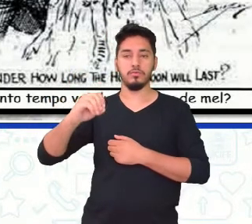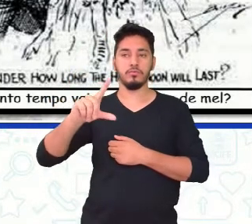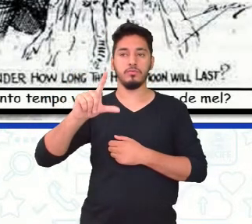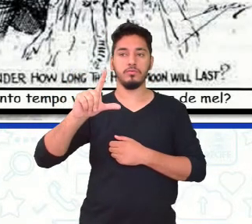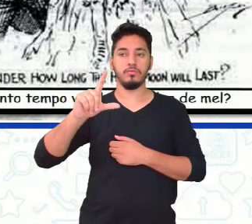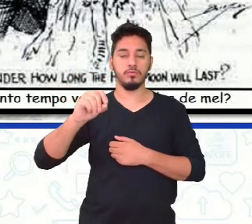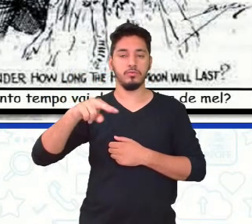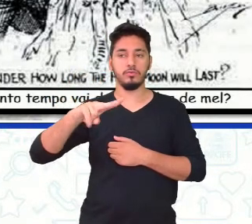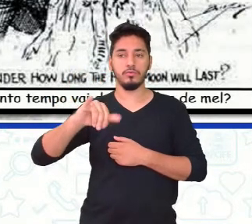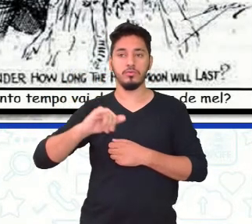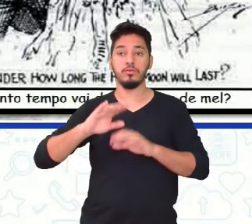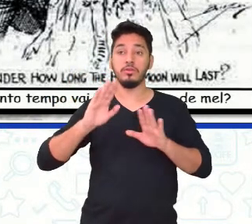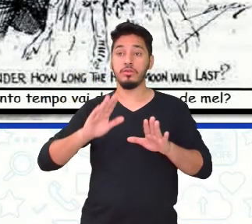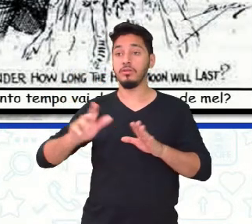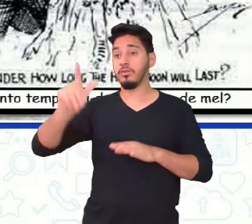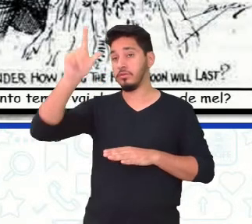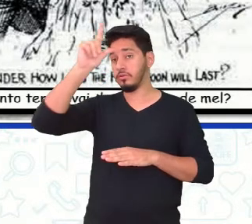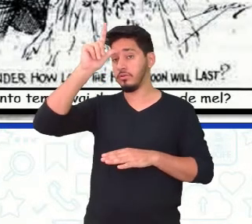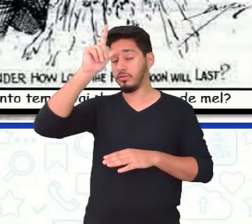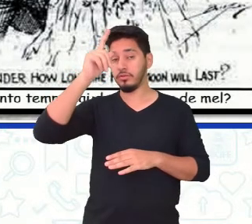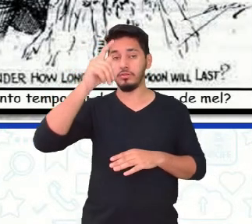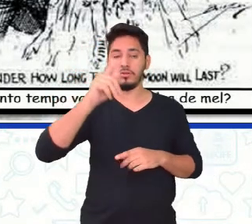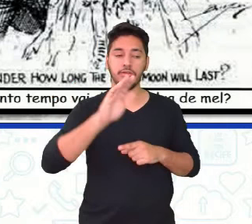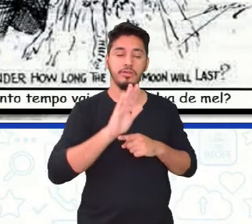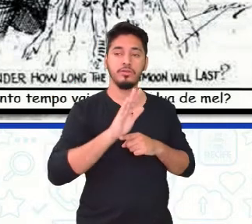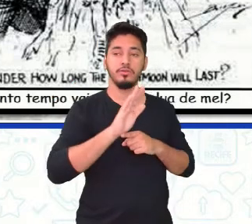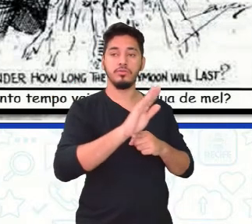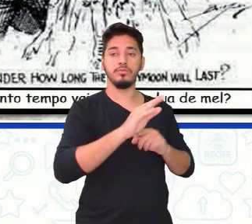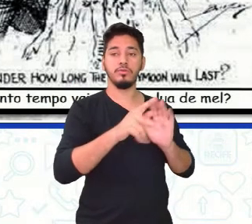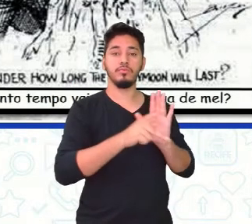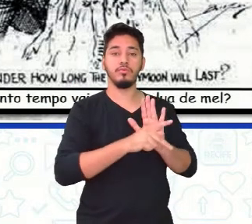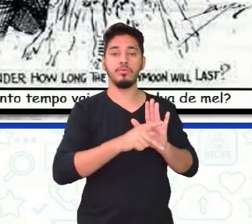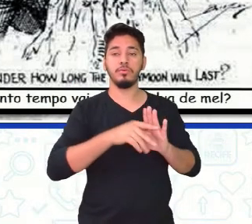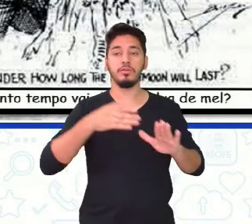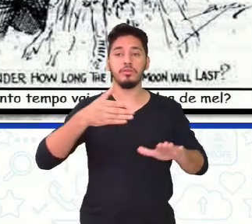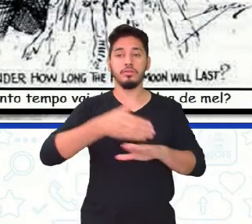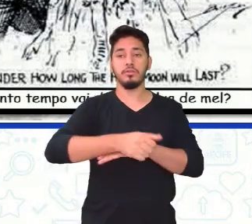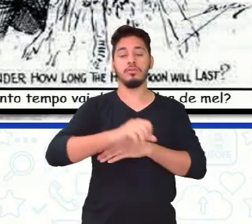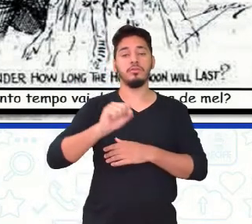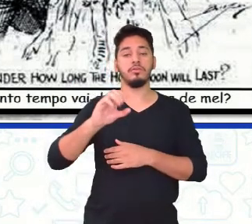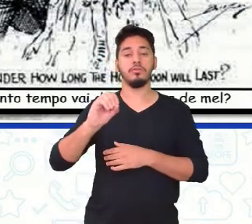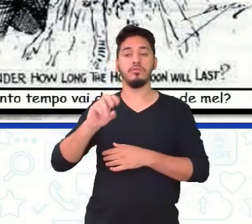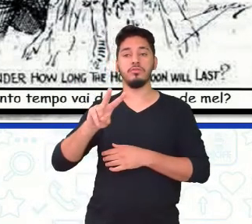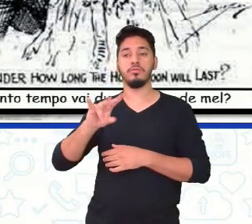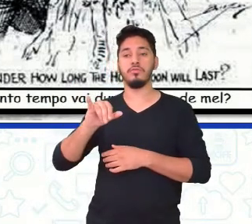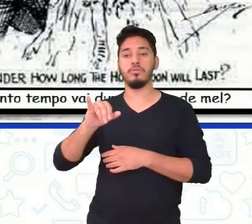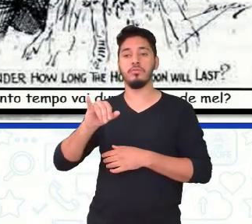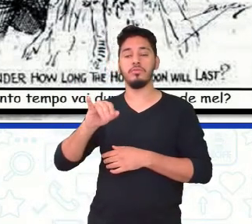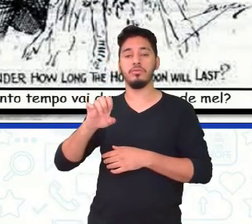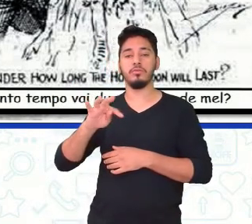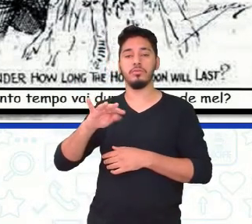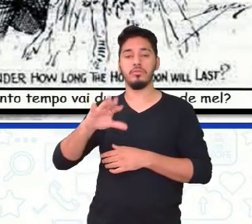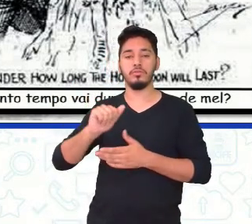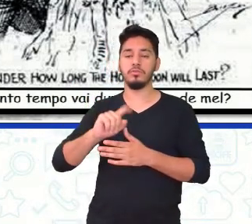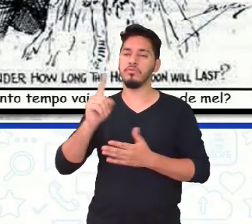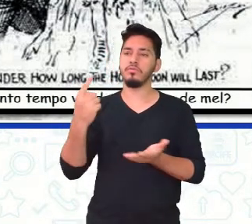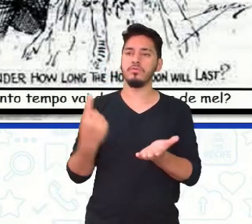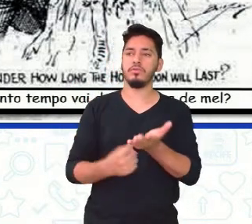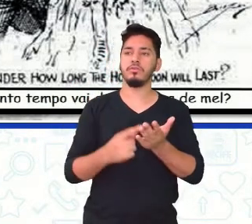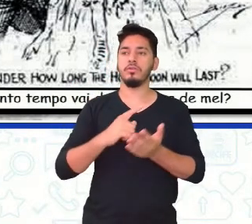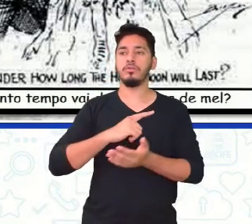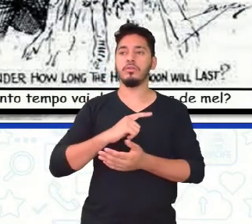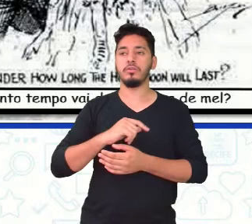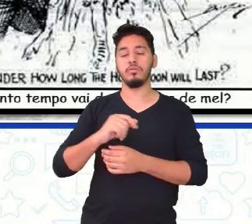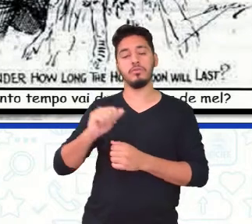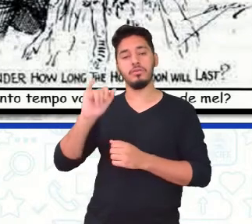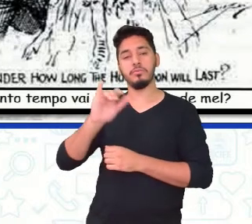que em contrapartida a Alemanha apoiaria a invasão soviética à Finlândia, entre outras concessões. Então foi um tratado aí, ó, tem até aqui a